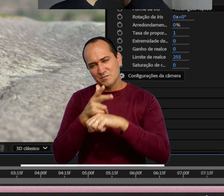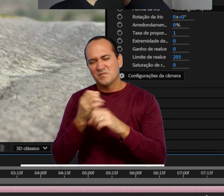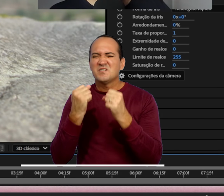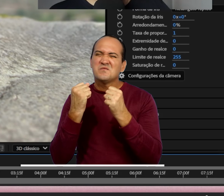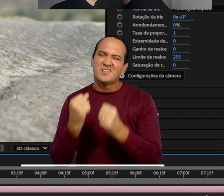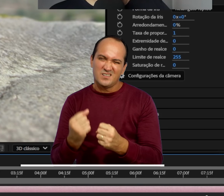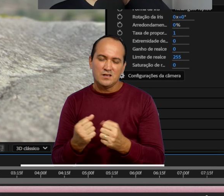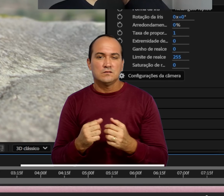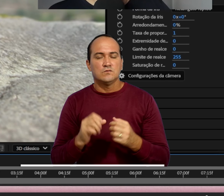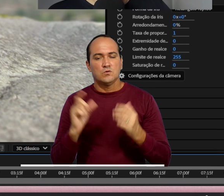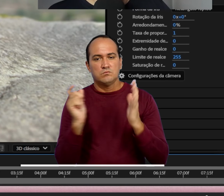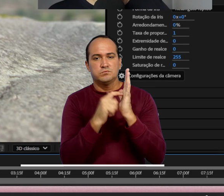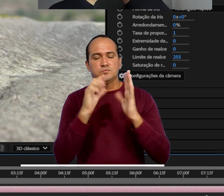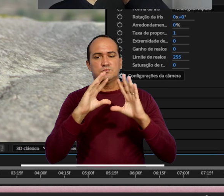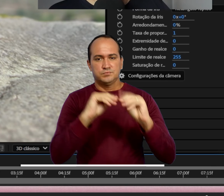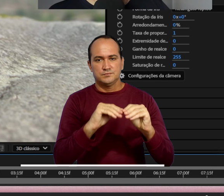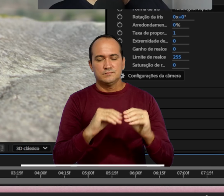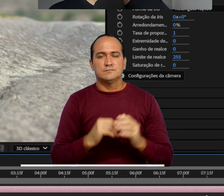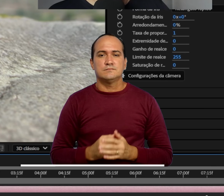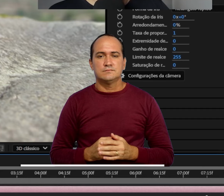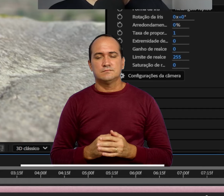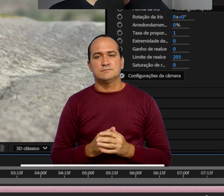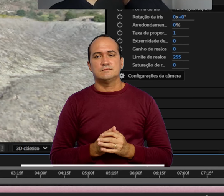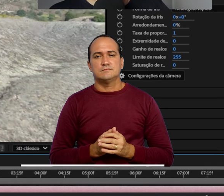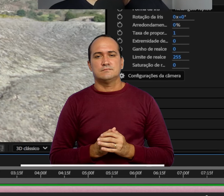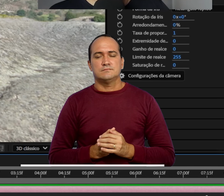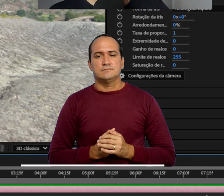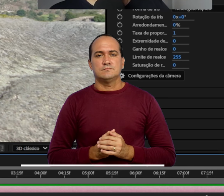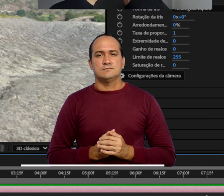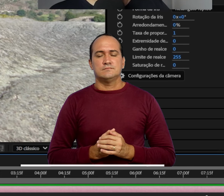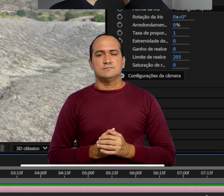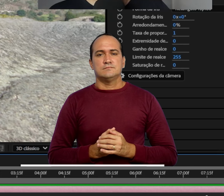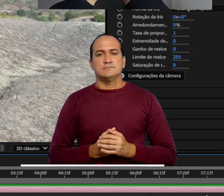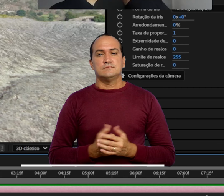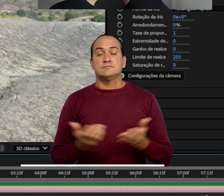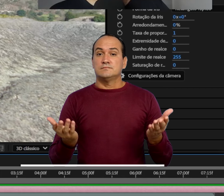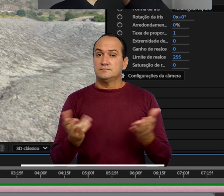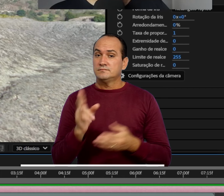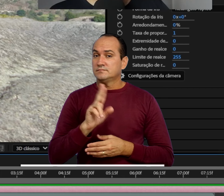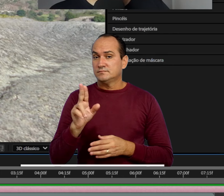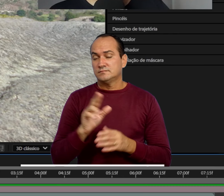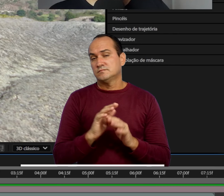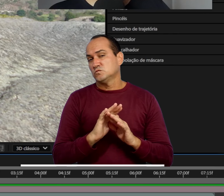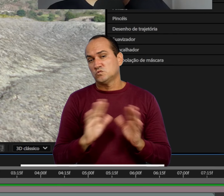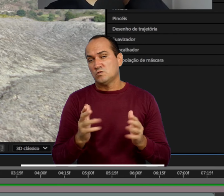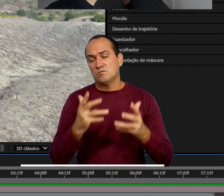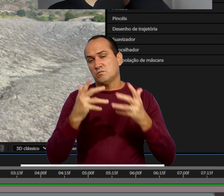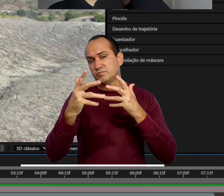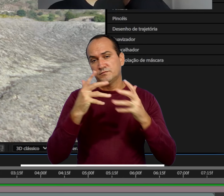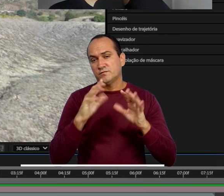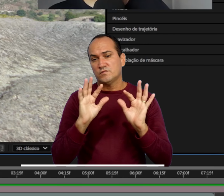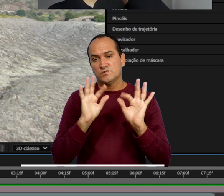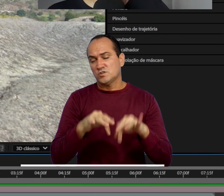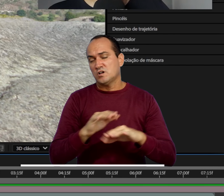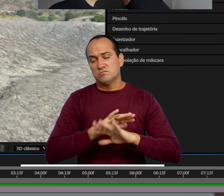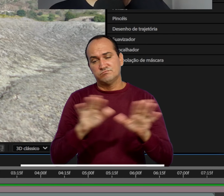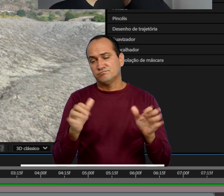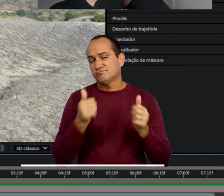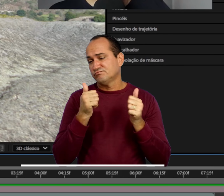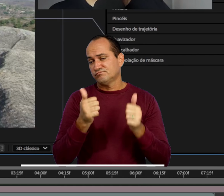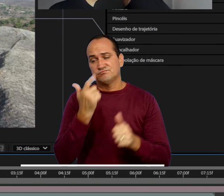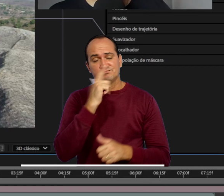muito pesado esse efeito. Então eu vou desativar o efeito de profundidade da câmera e eu vou usar isso simplesmente como um efeito de desfoque. Já